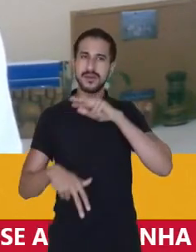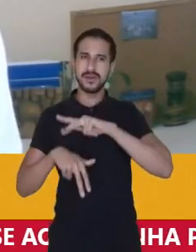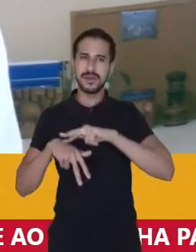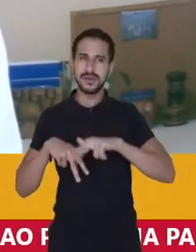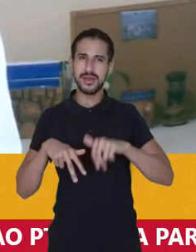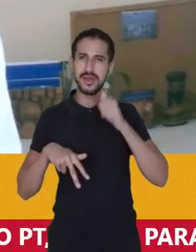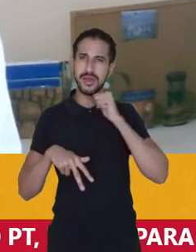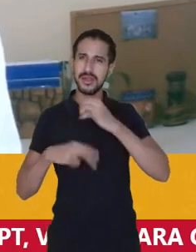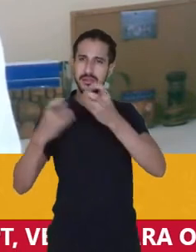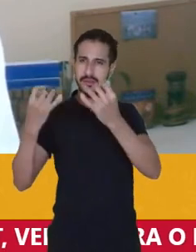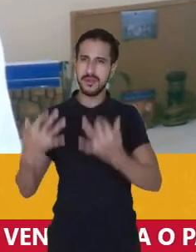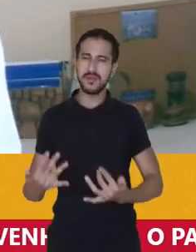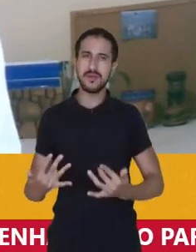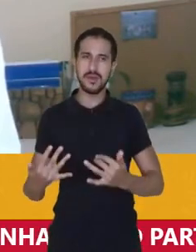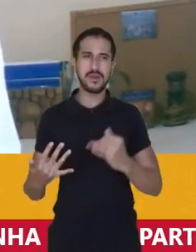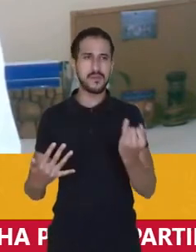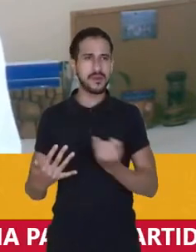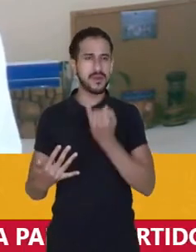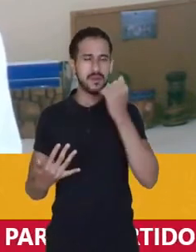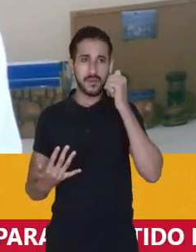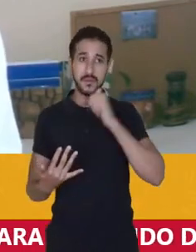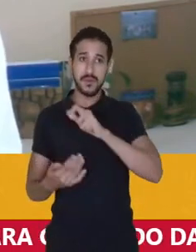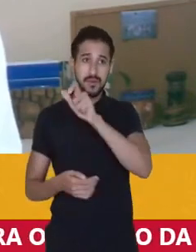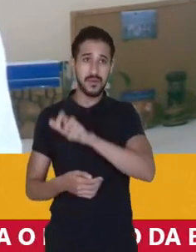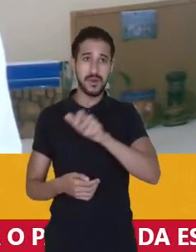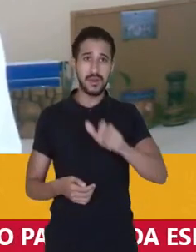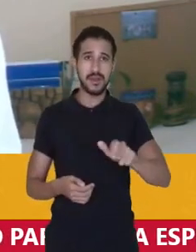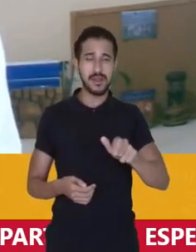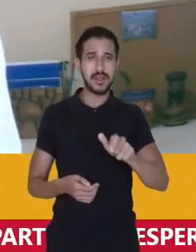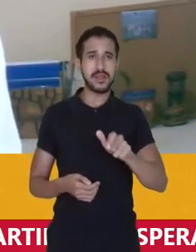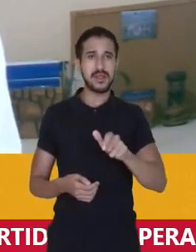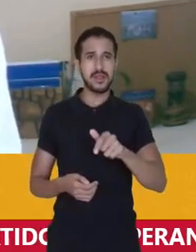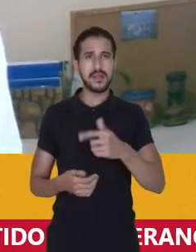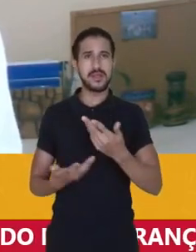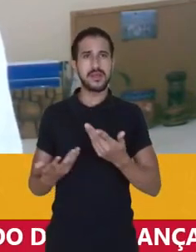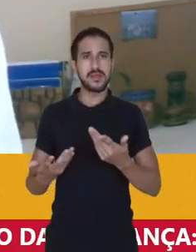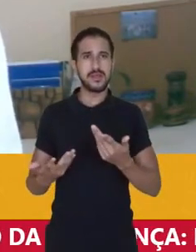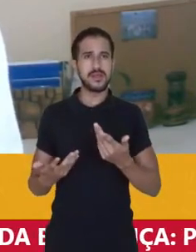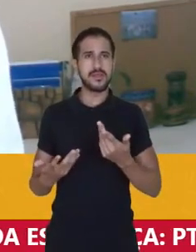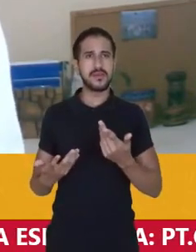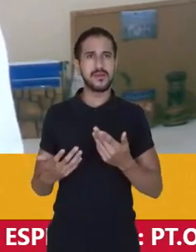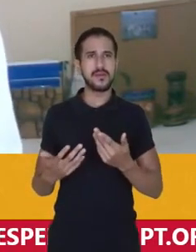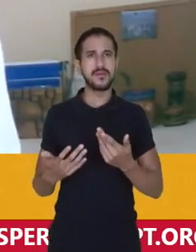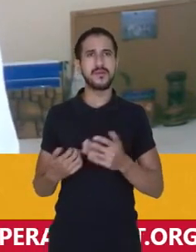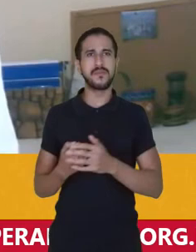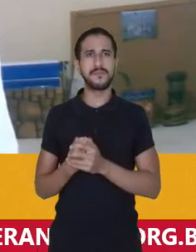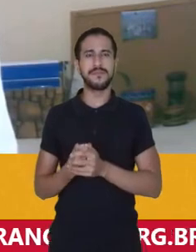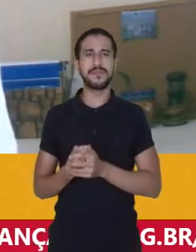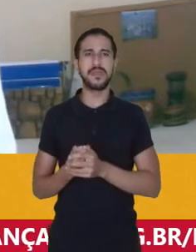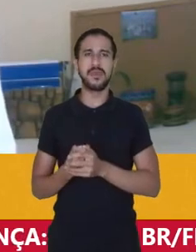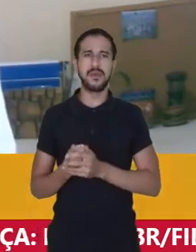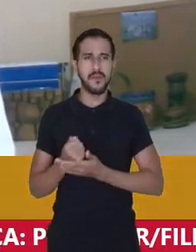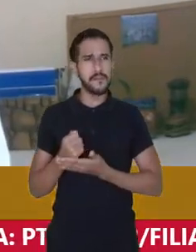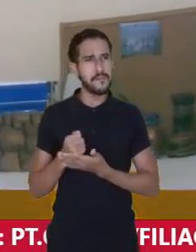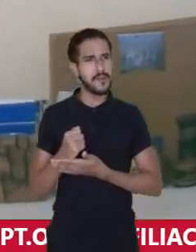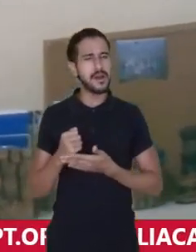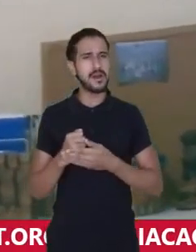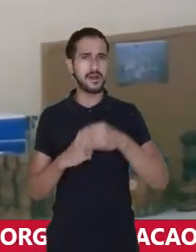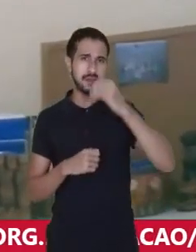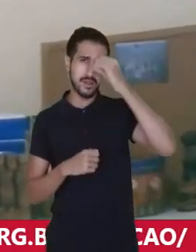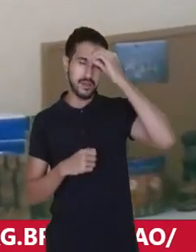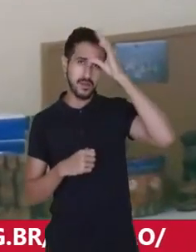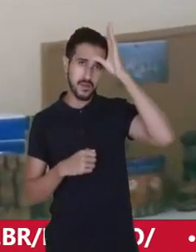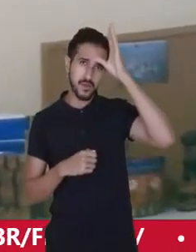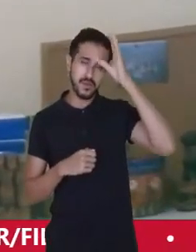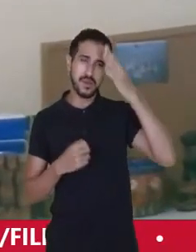traz é fundamental. Essas mulheres são acervos, né, de manutenção desses conhecimentos, desses saberes,